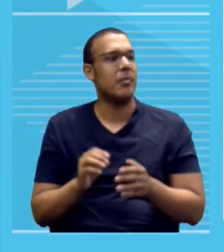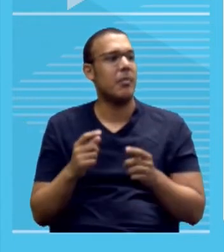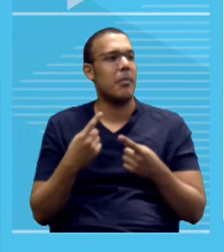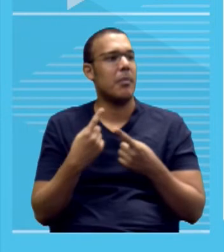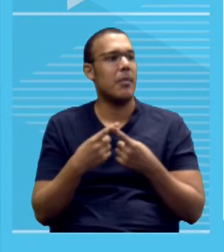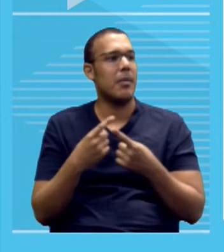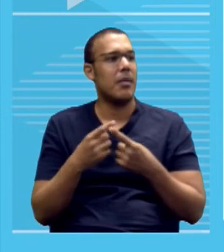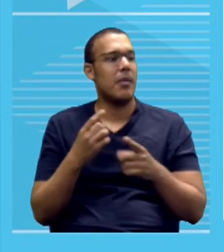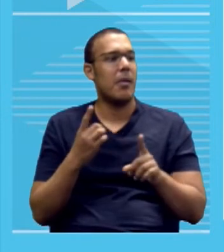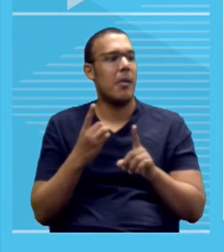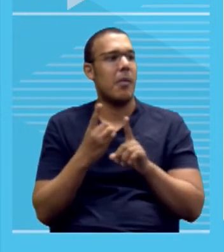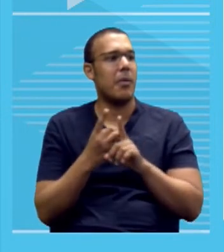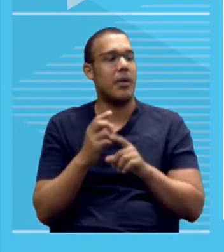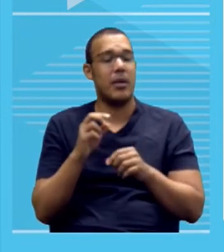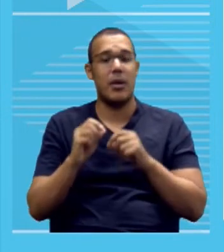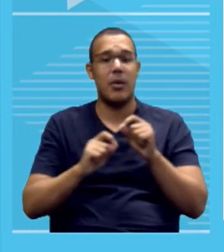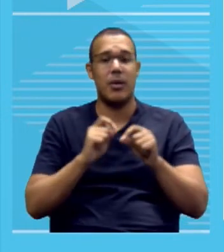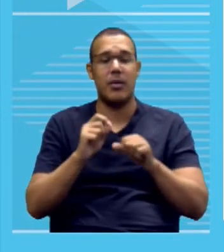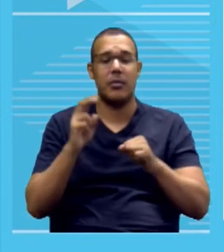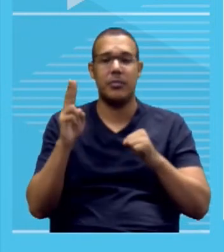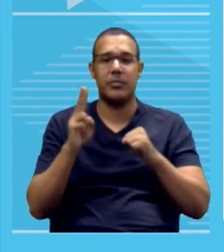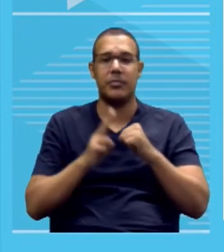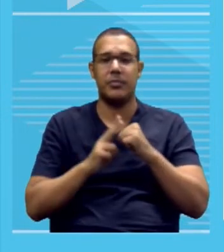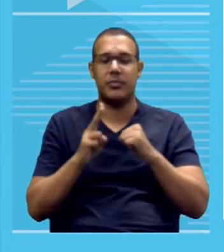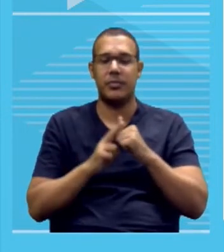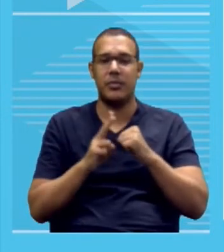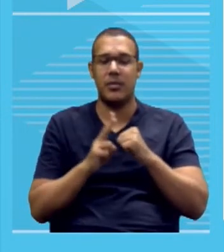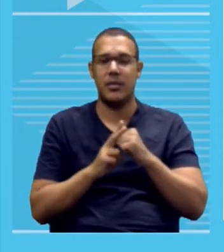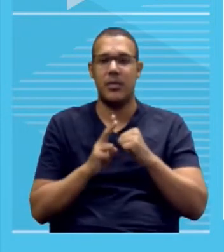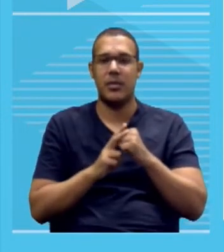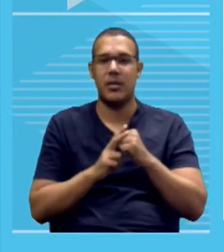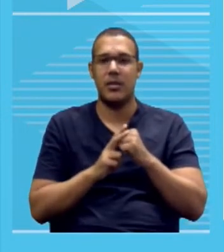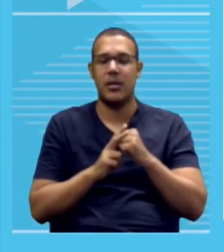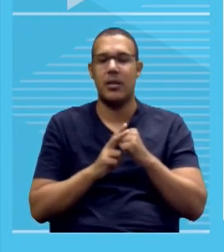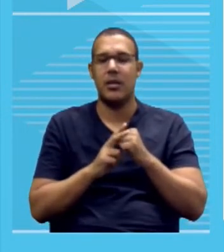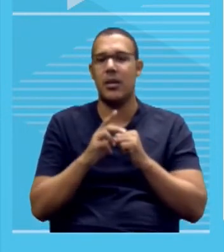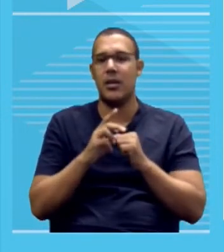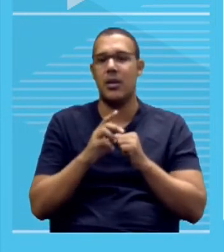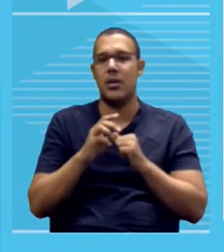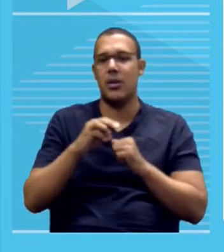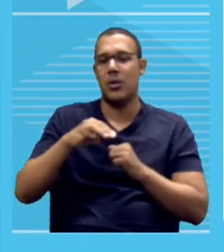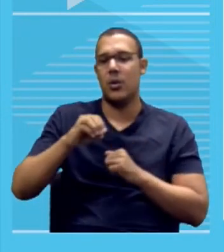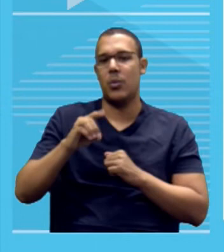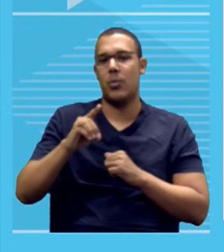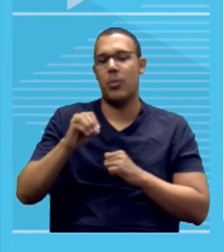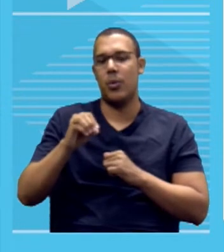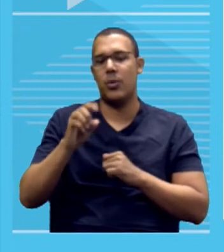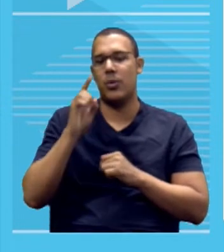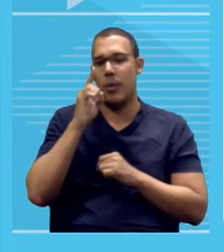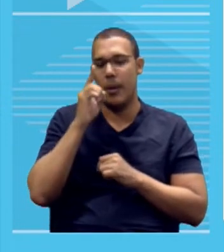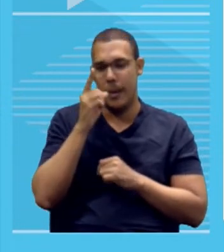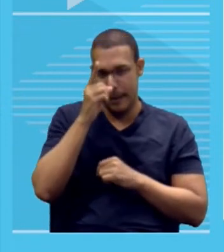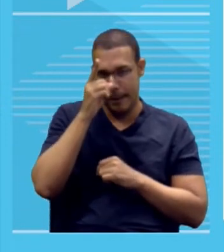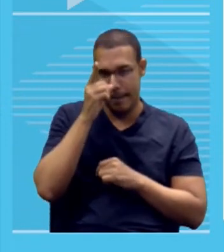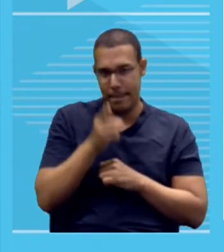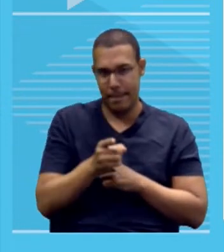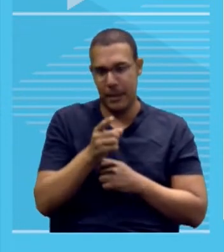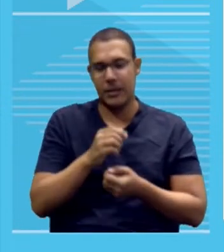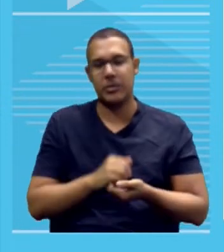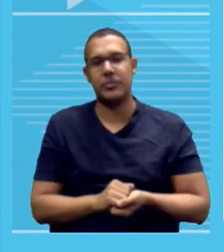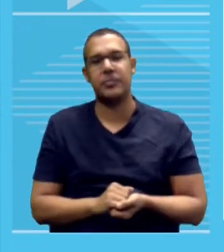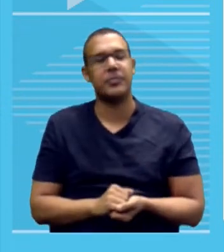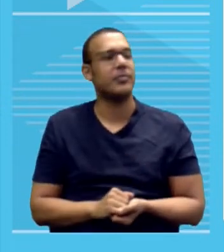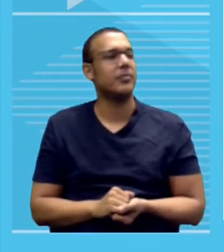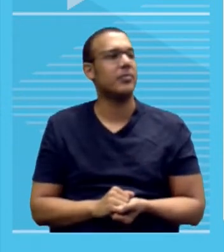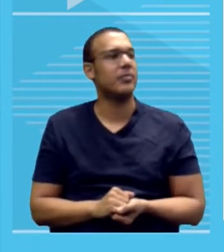só verbos que estejam no modo imperativo Como assim verbos no imperativo Professor olha